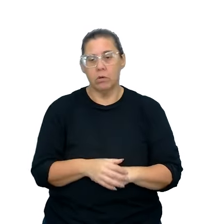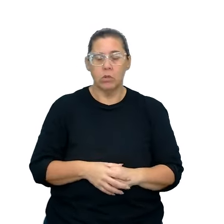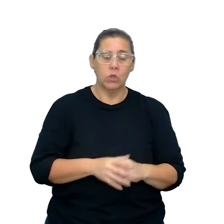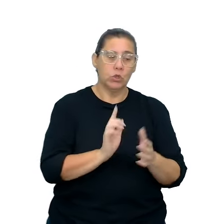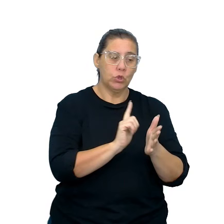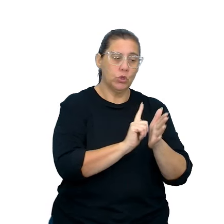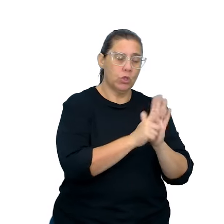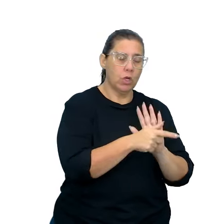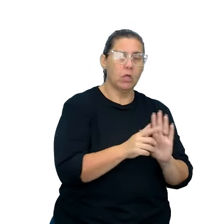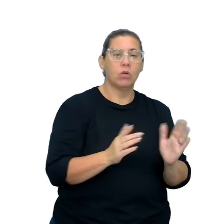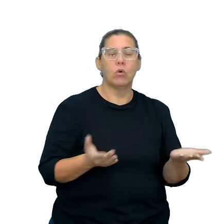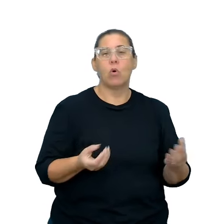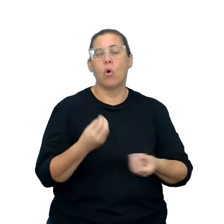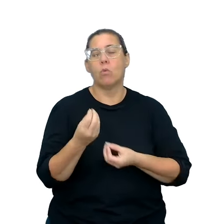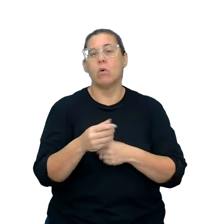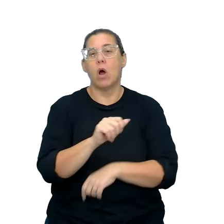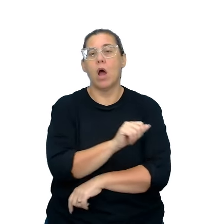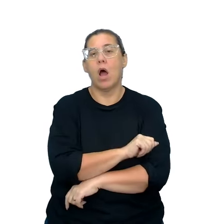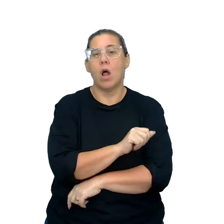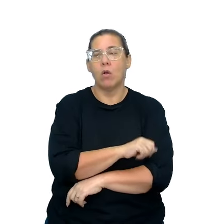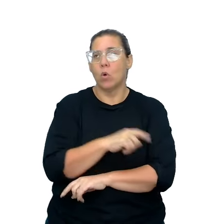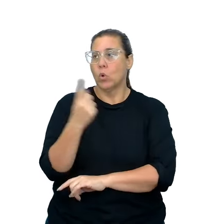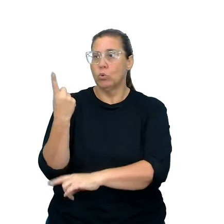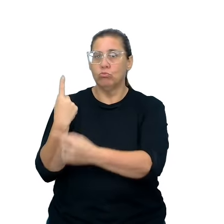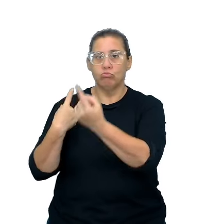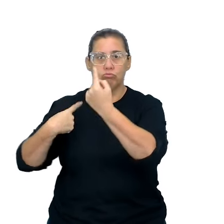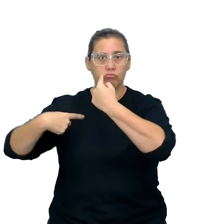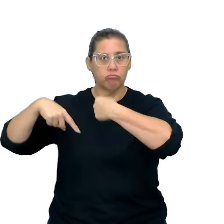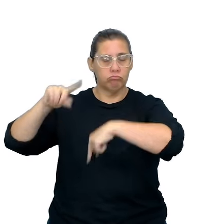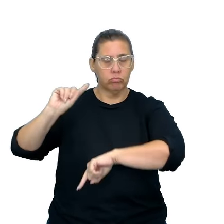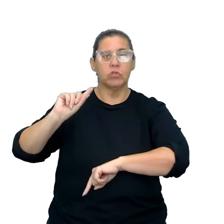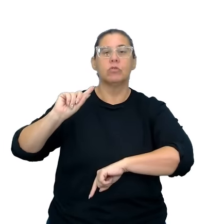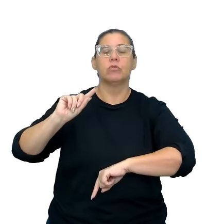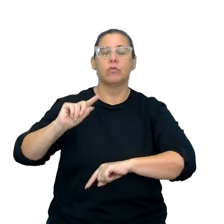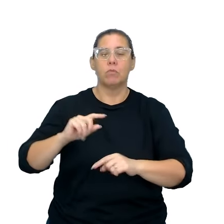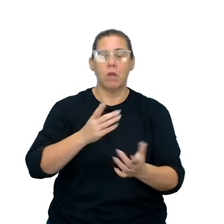gêneros, promovem nos estudantes o avanço do percurso